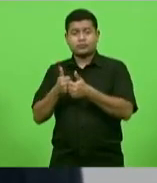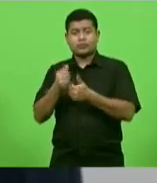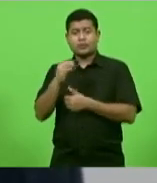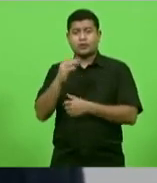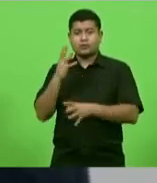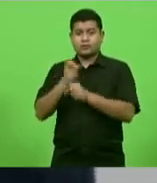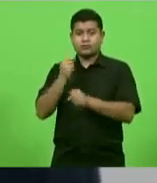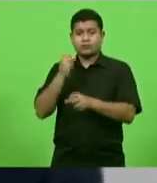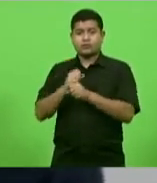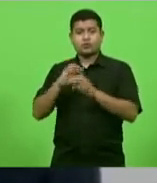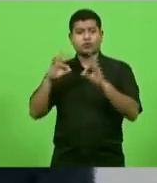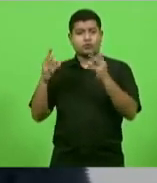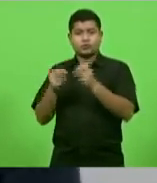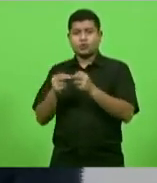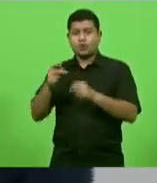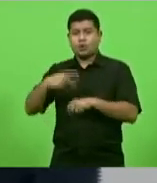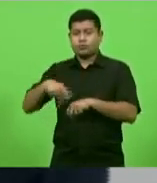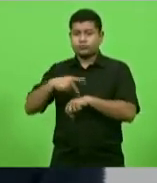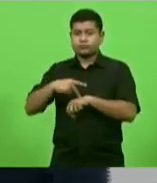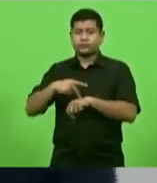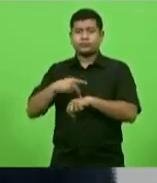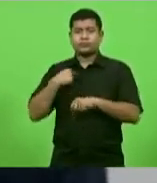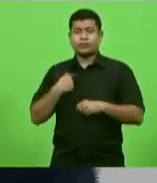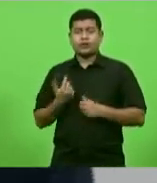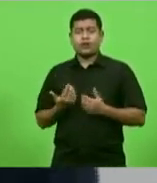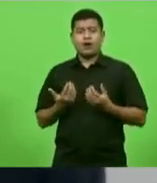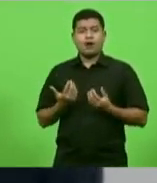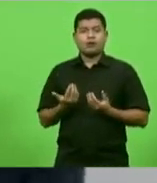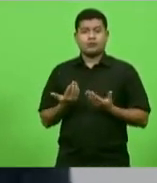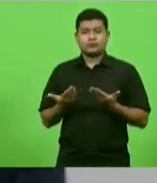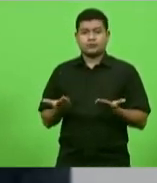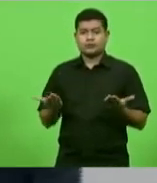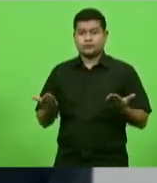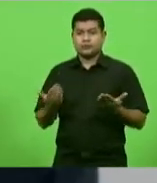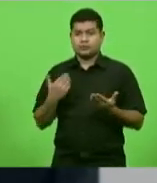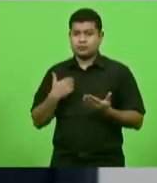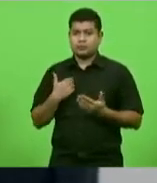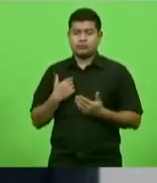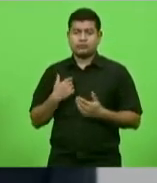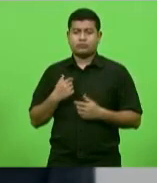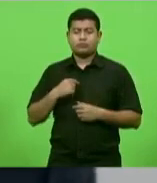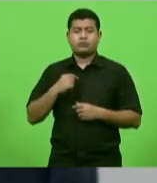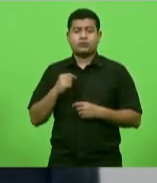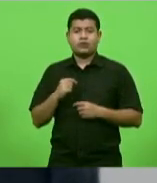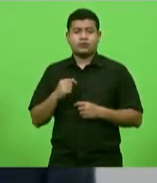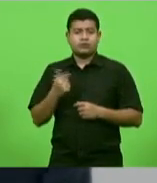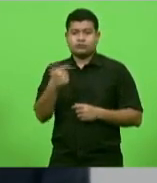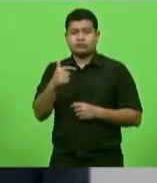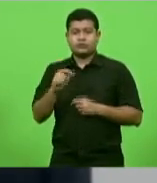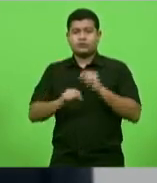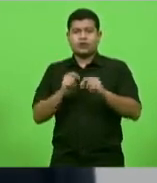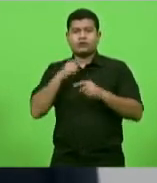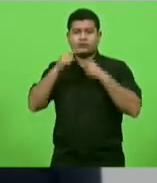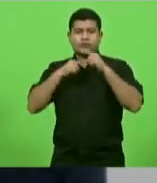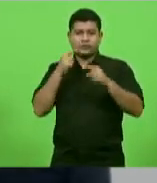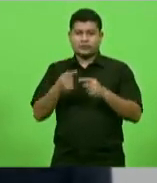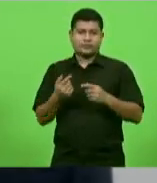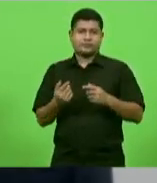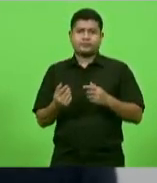em todo o país. E não haveria, e não havia, como não há, espaço para dúvida junto à doutrina nacional a